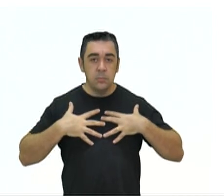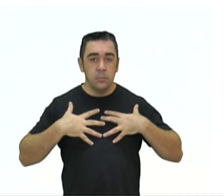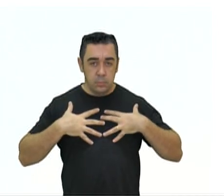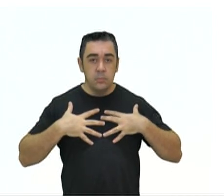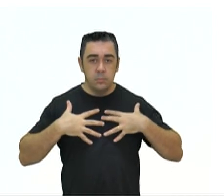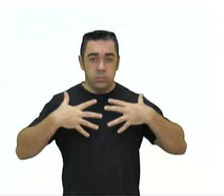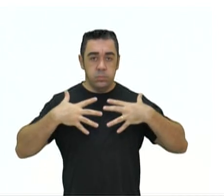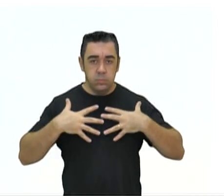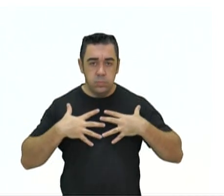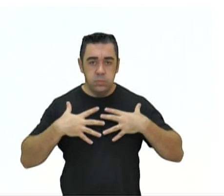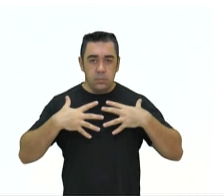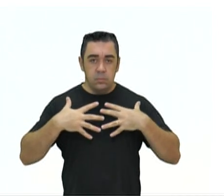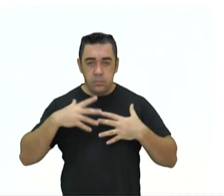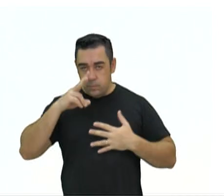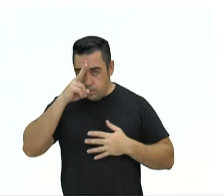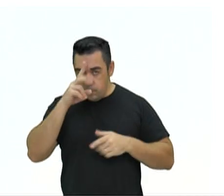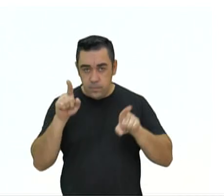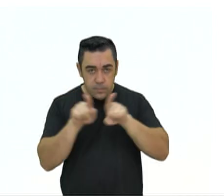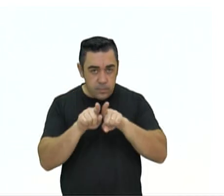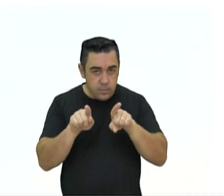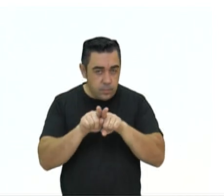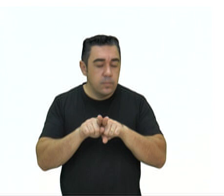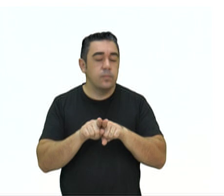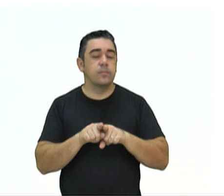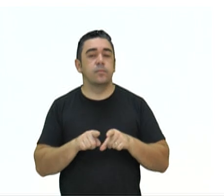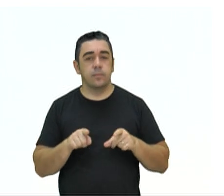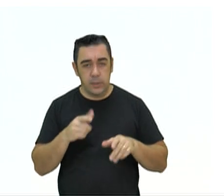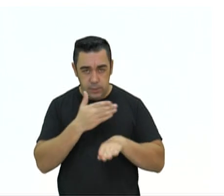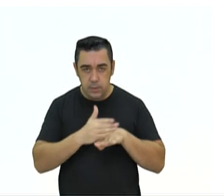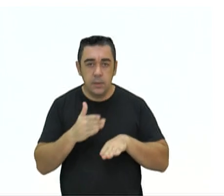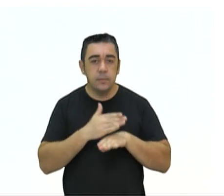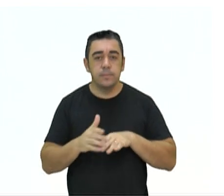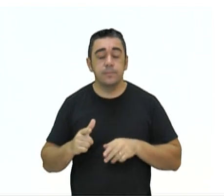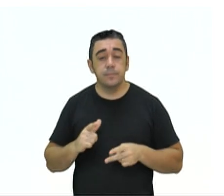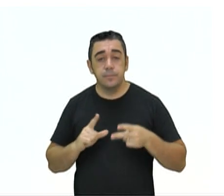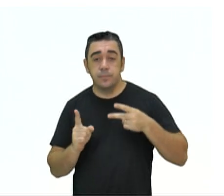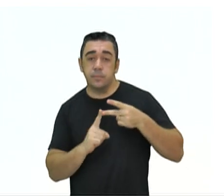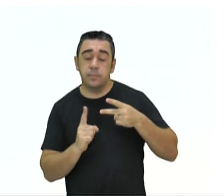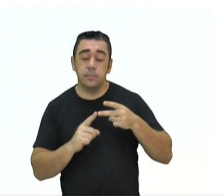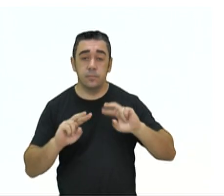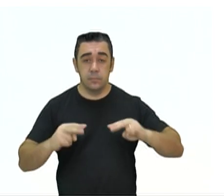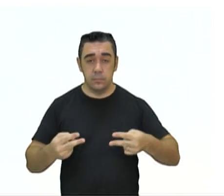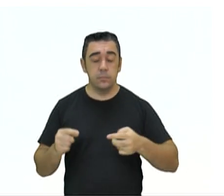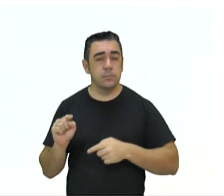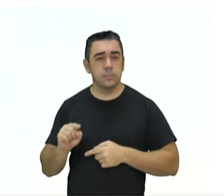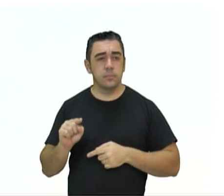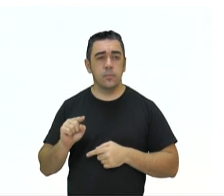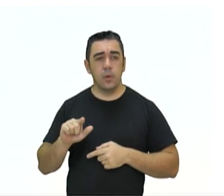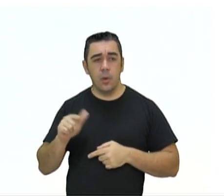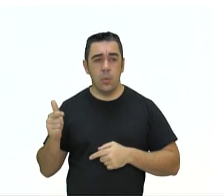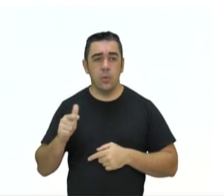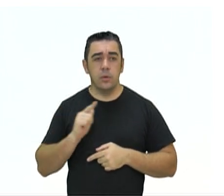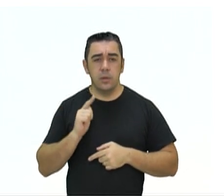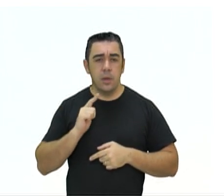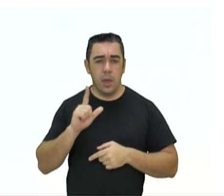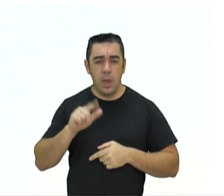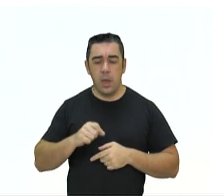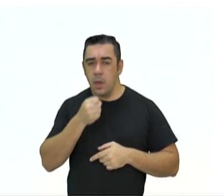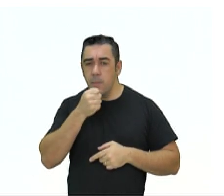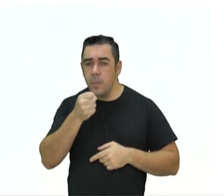também são fortalecidos através desses exercícios. Então, nesse vídeo tem aqui. E o outro é uma